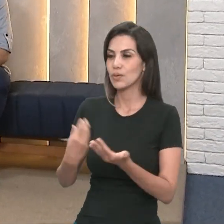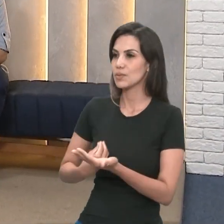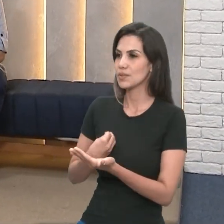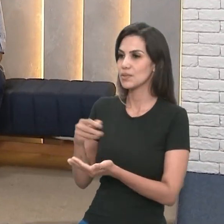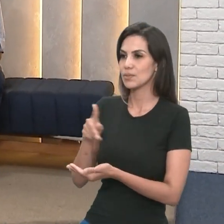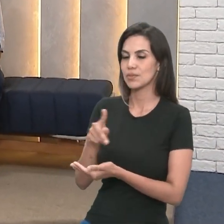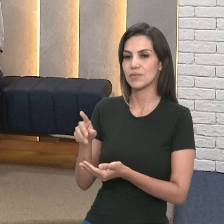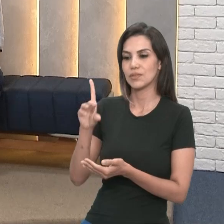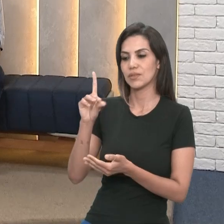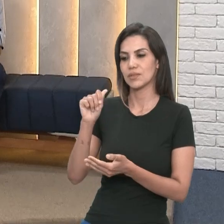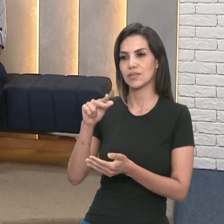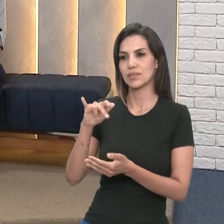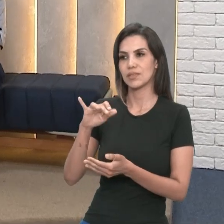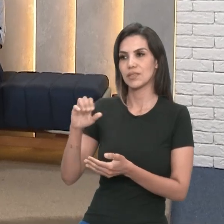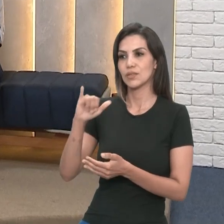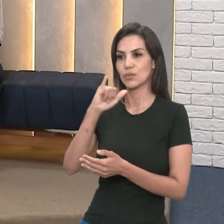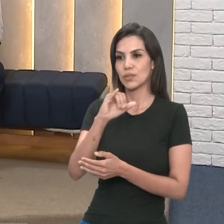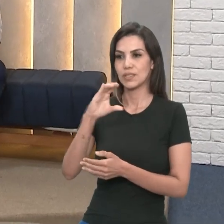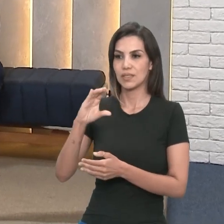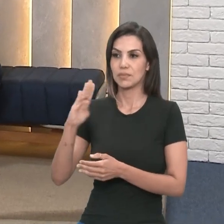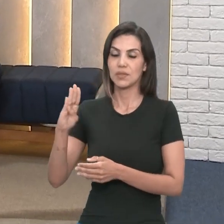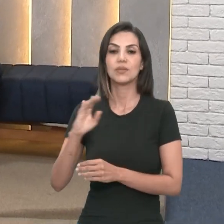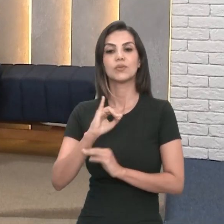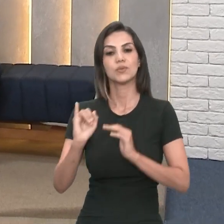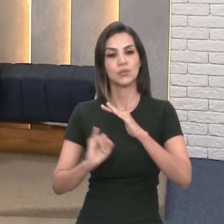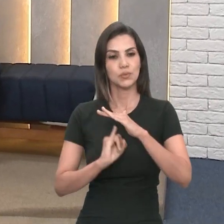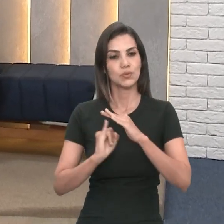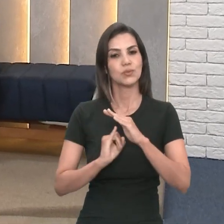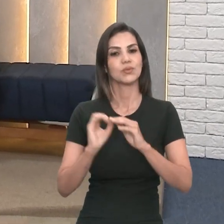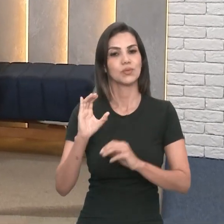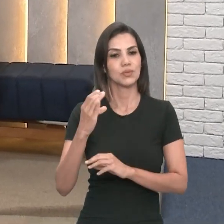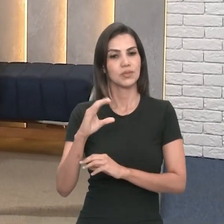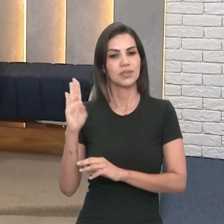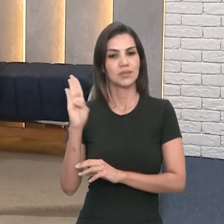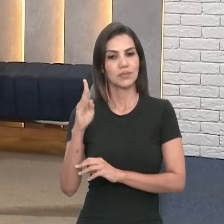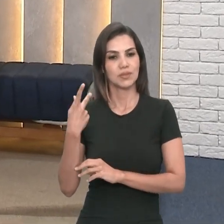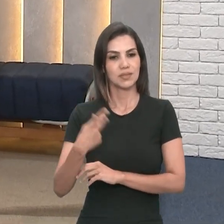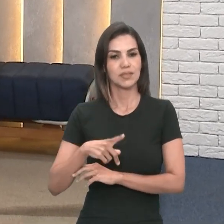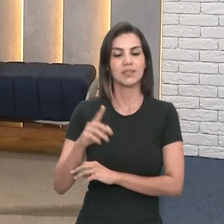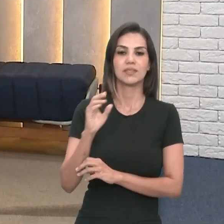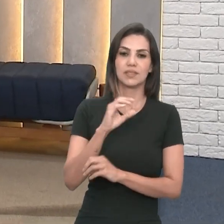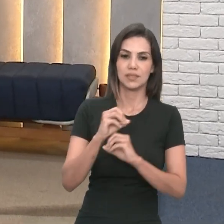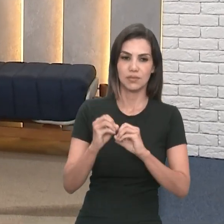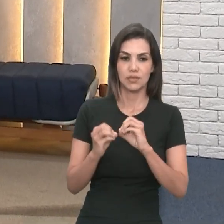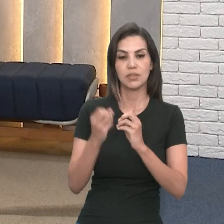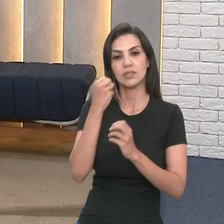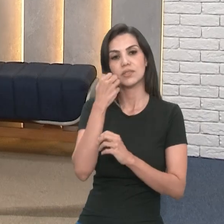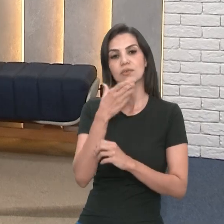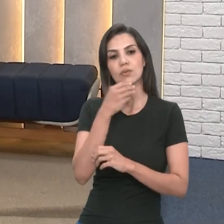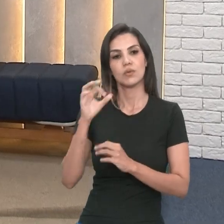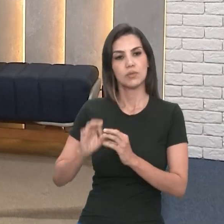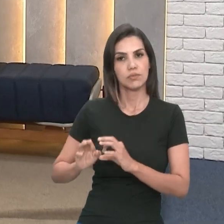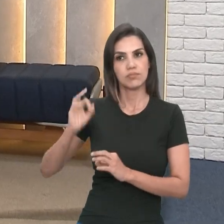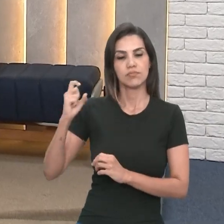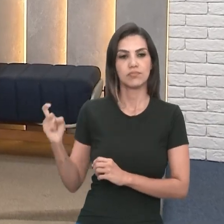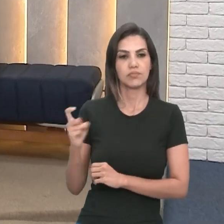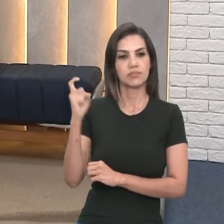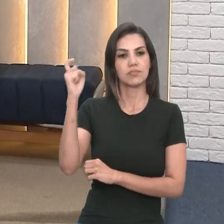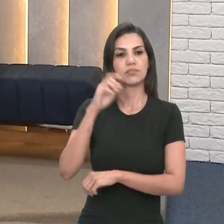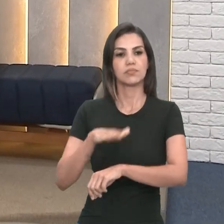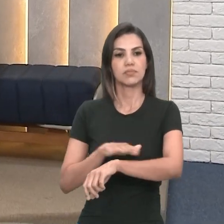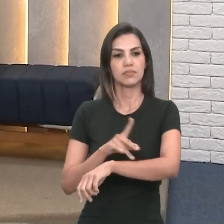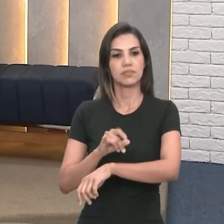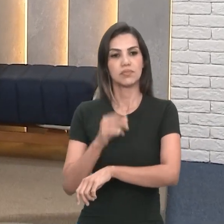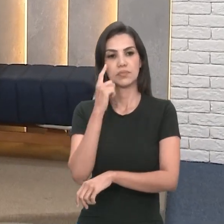Daniel Rosa, do ICB, o Instituto de Ciências Biológicas da UFG. Ele se descreve como um homem alto, de pele parda, com os